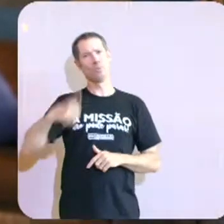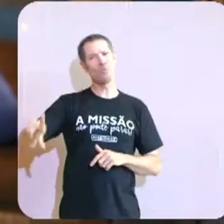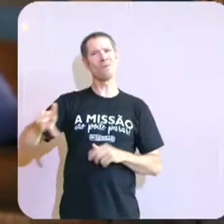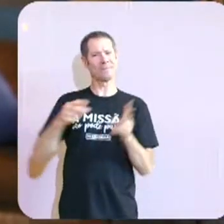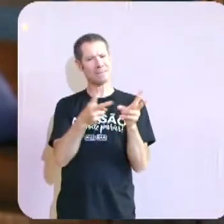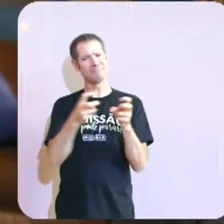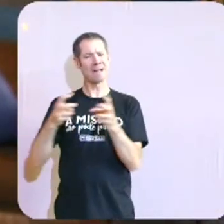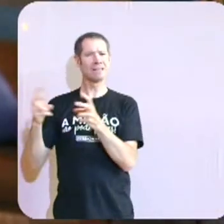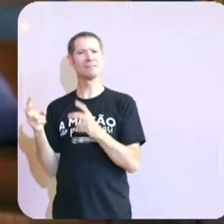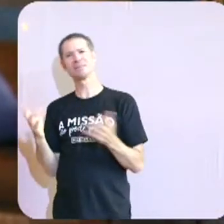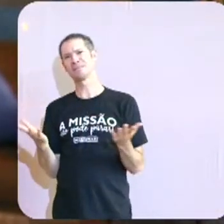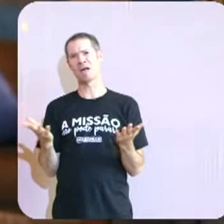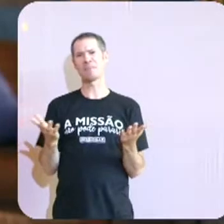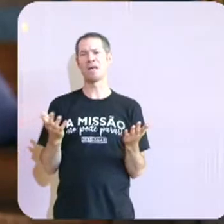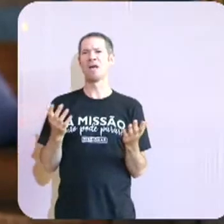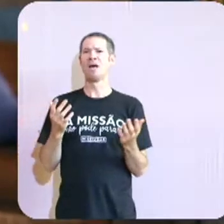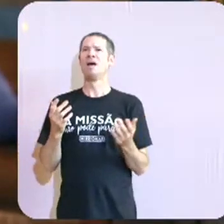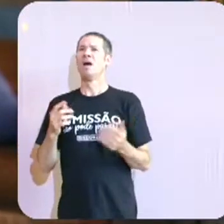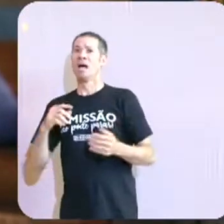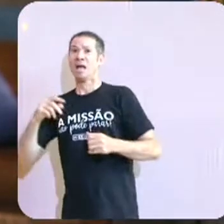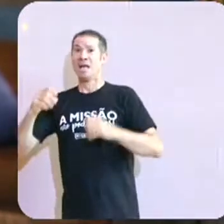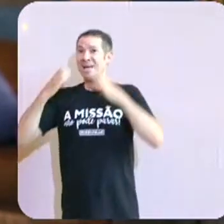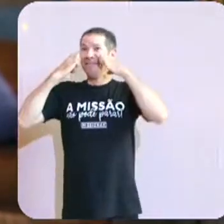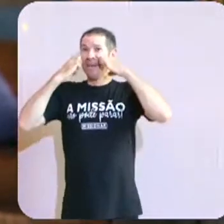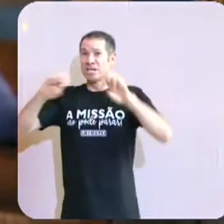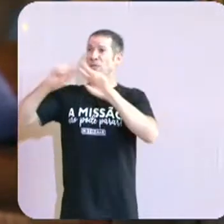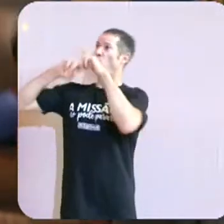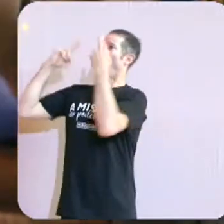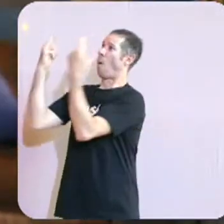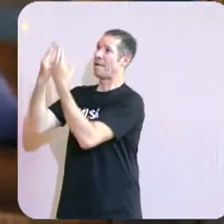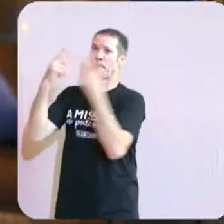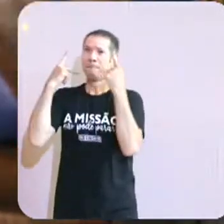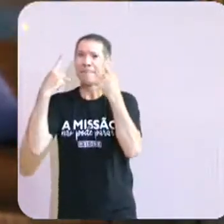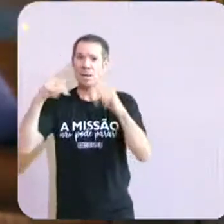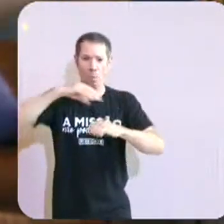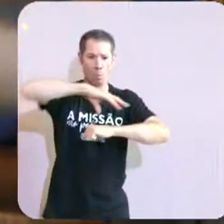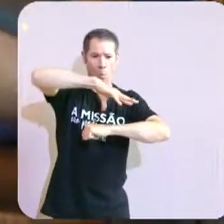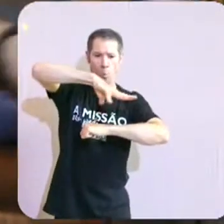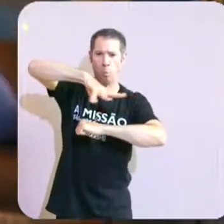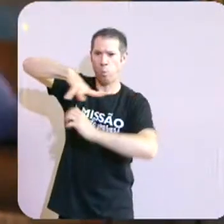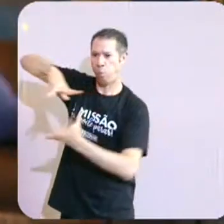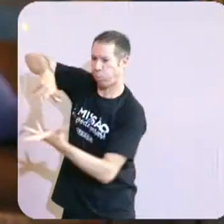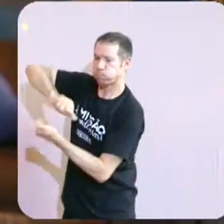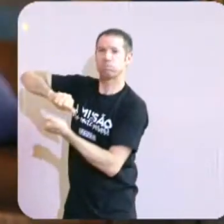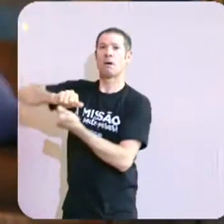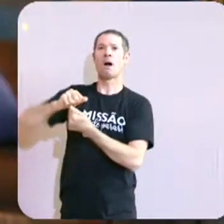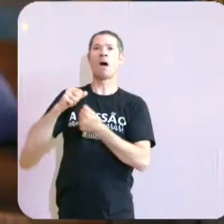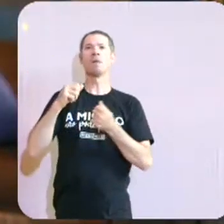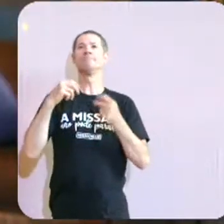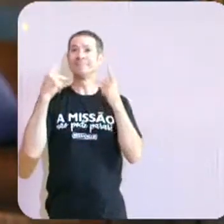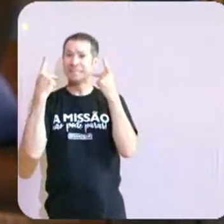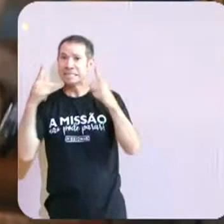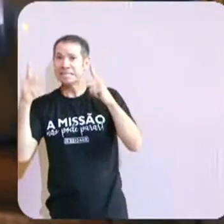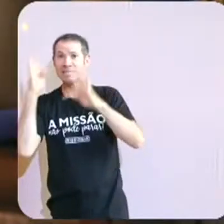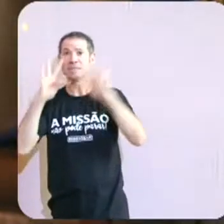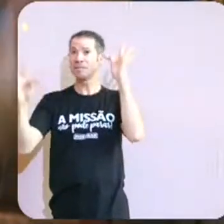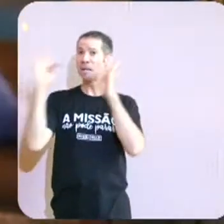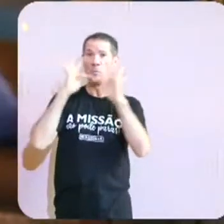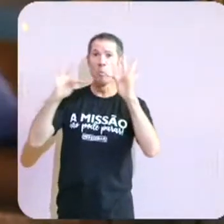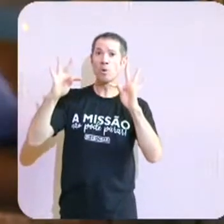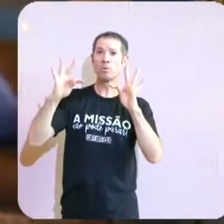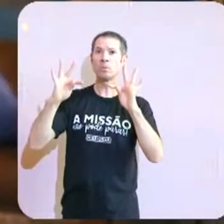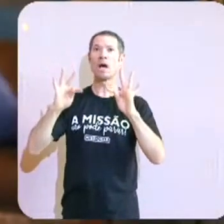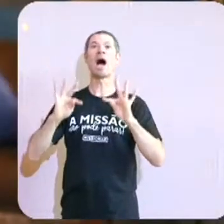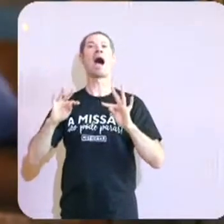gente vê que ele encerra dizendo: e este evangelho do reino será pregado em todo o mundo como testemunho a todas as nações, e então virá